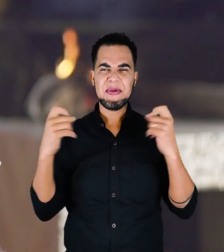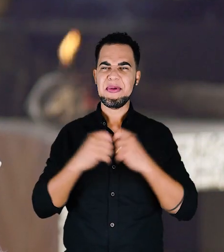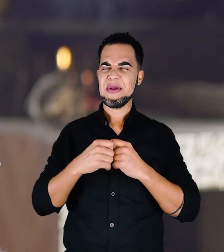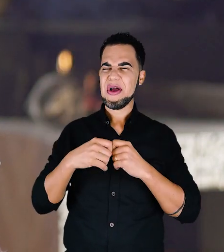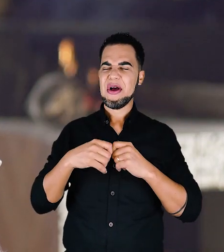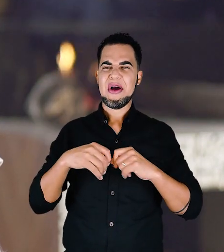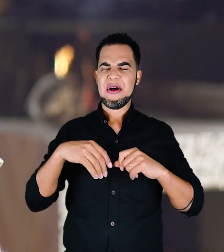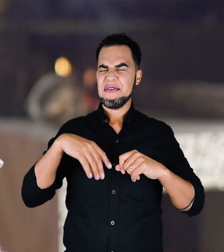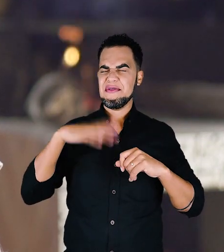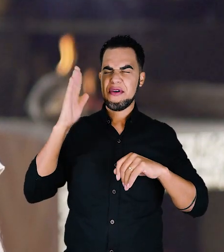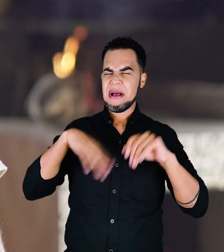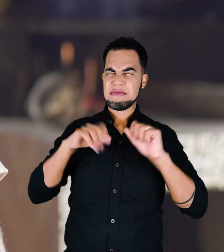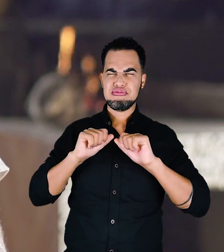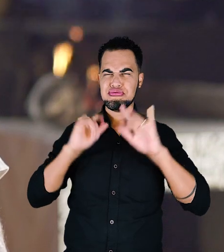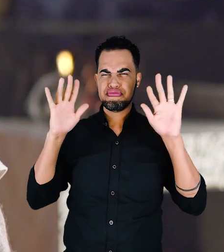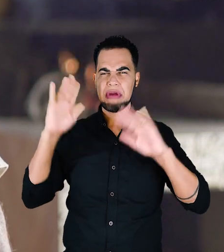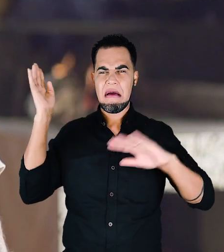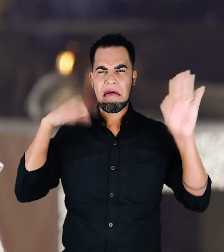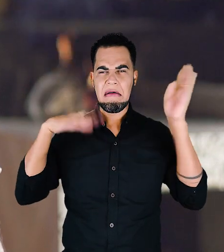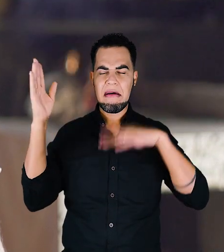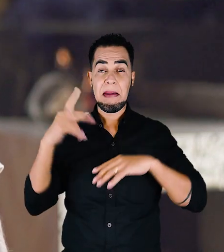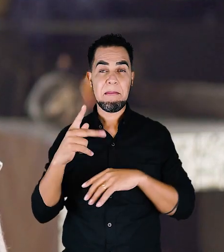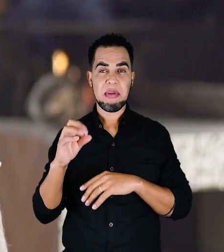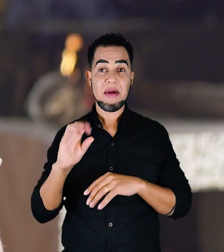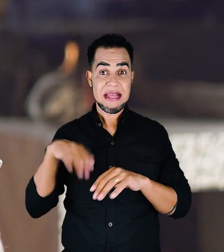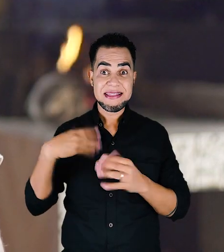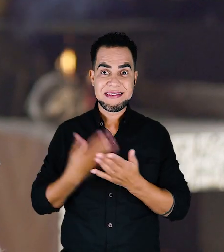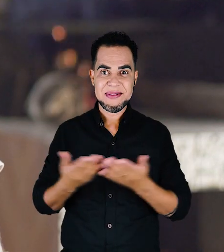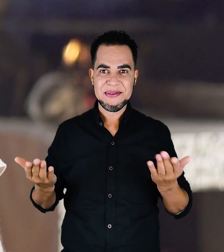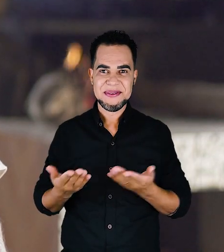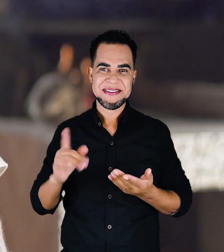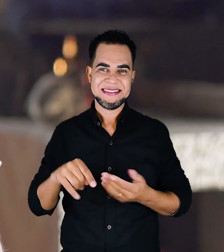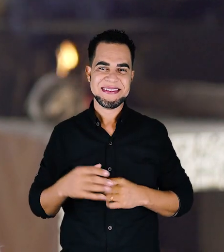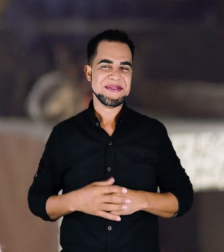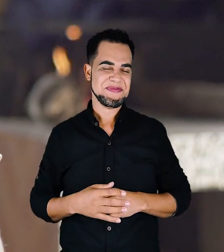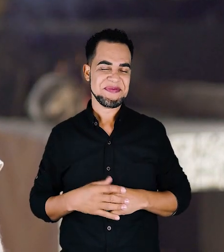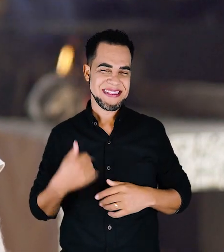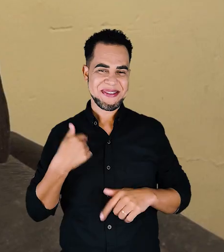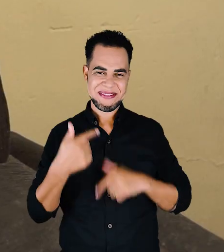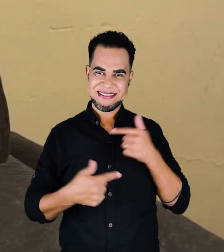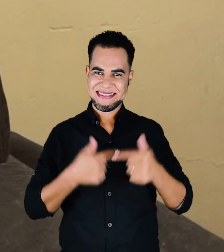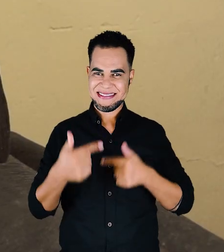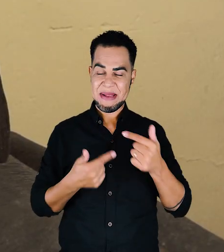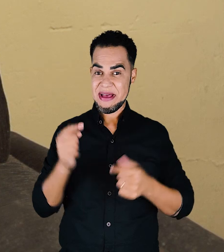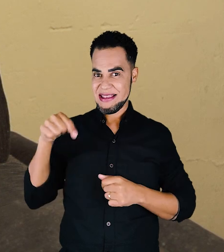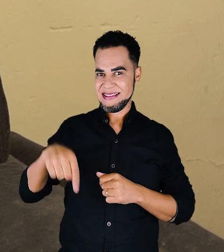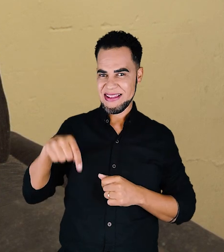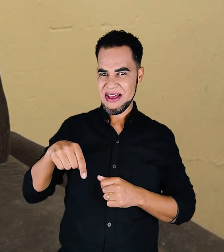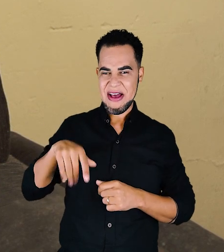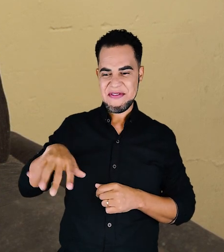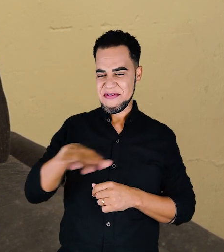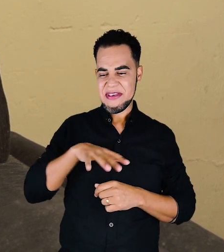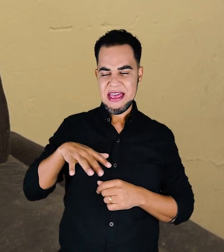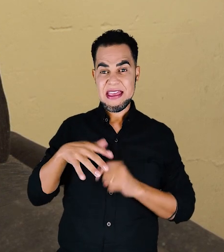demais, é fumaça, tudo, poeira, tudo enquanto era. Mas até hoje, né? Eu trabalhava